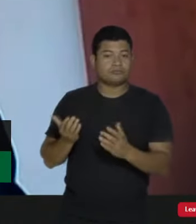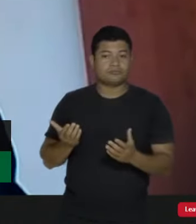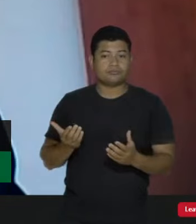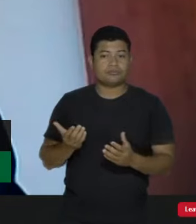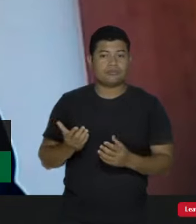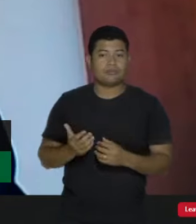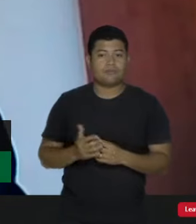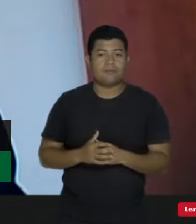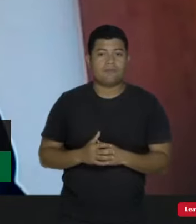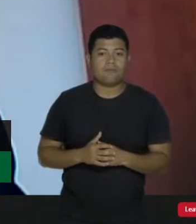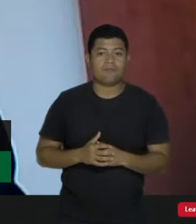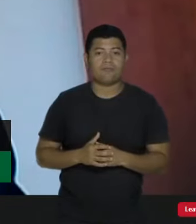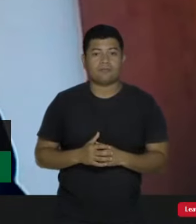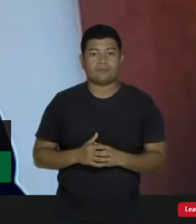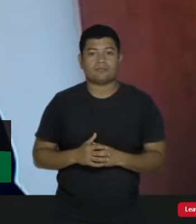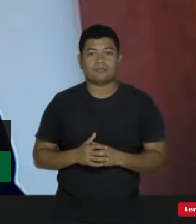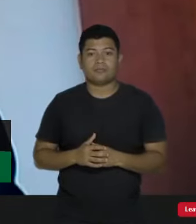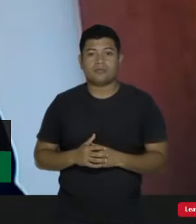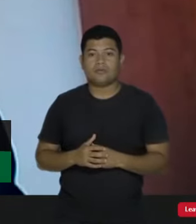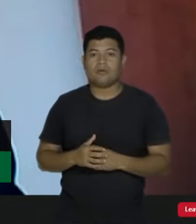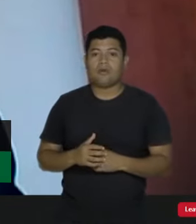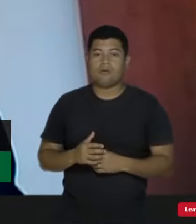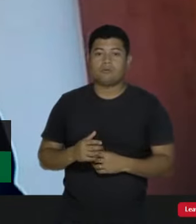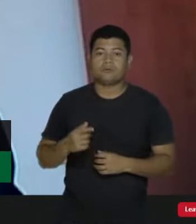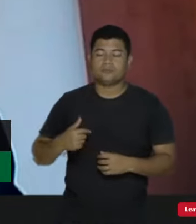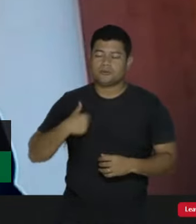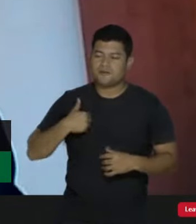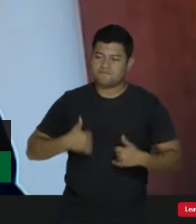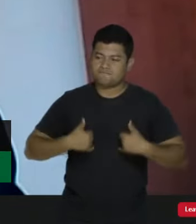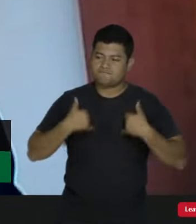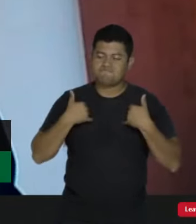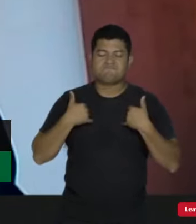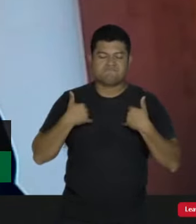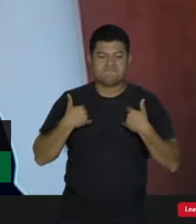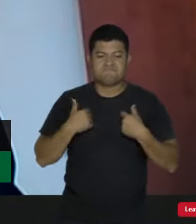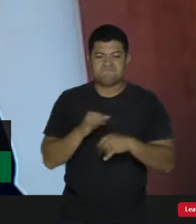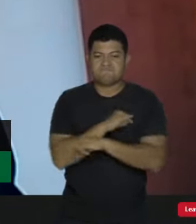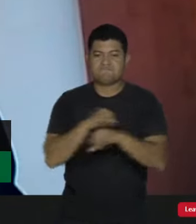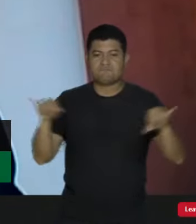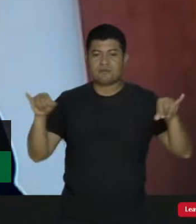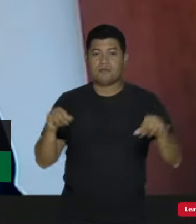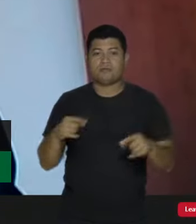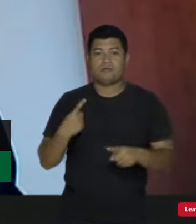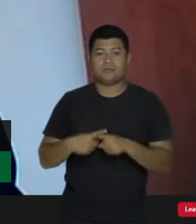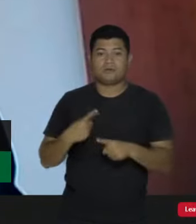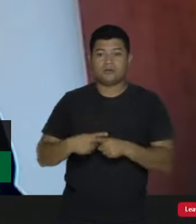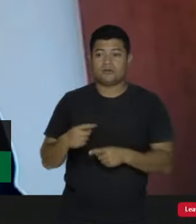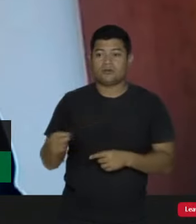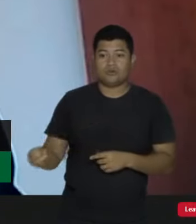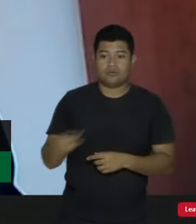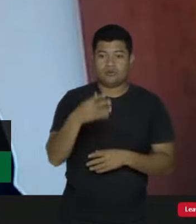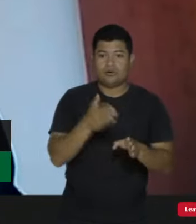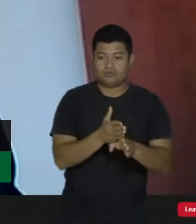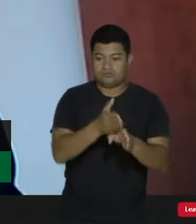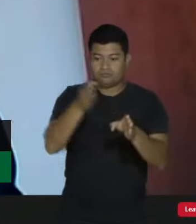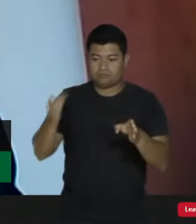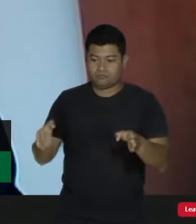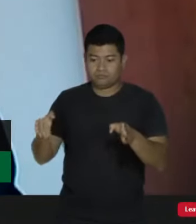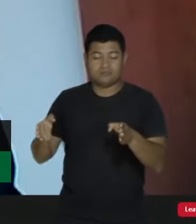com um carinho e com um orgulho muito grande que eu faço, porque é uma nova dimensão que a gente dá ao mandato, né?